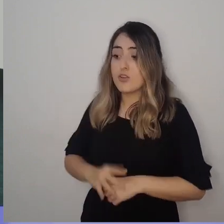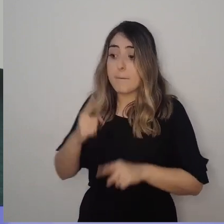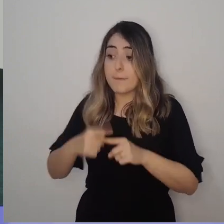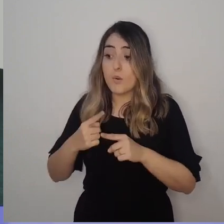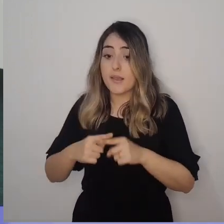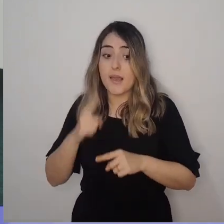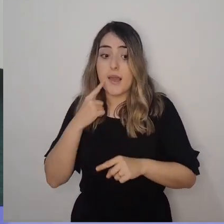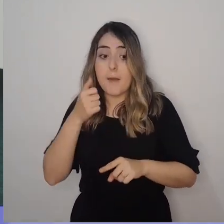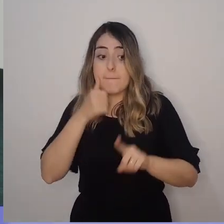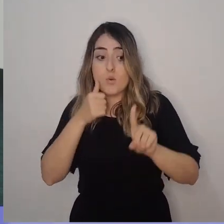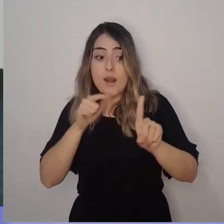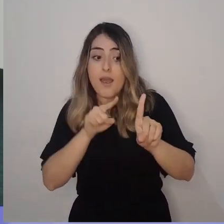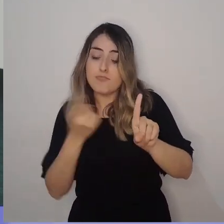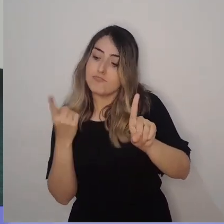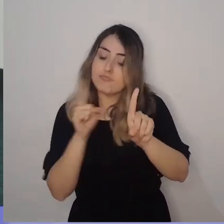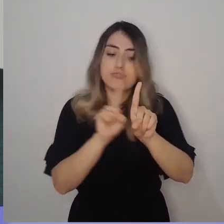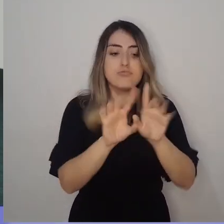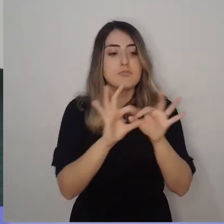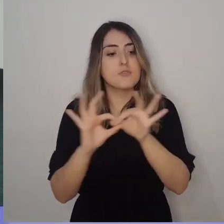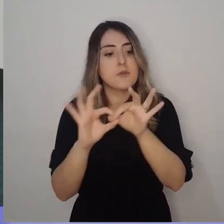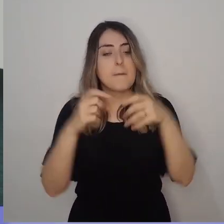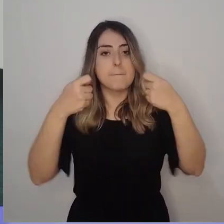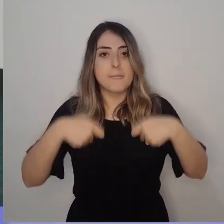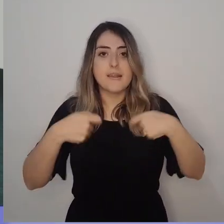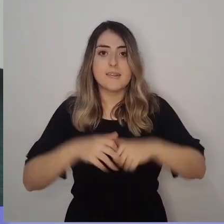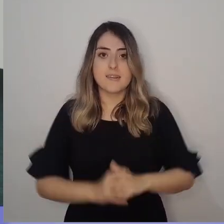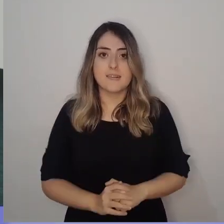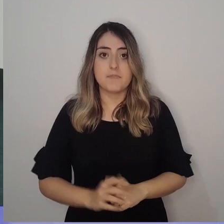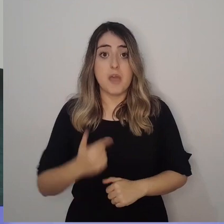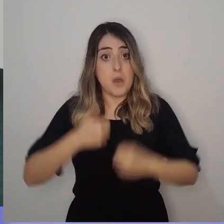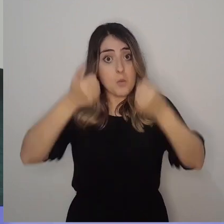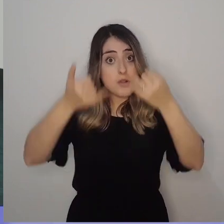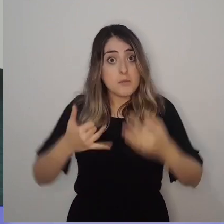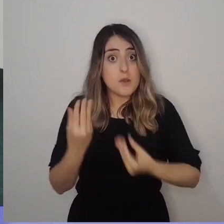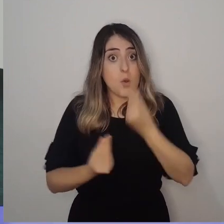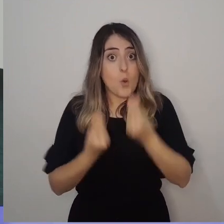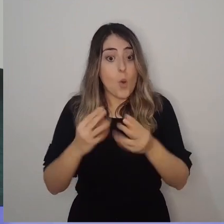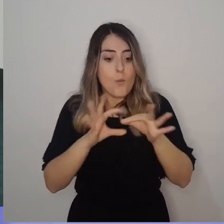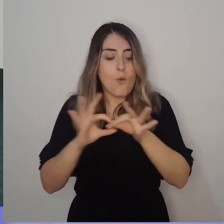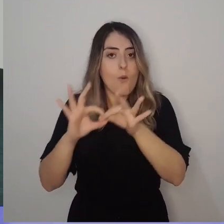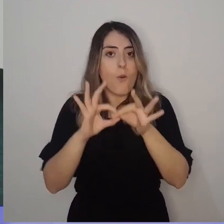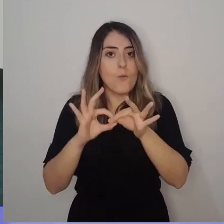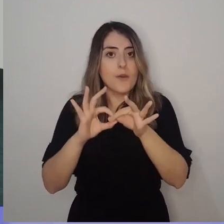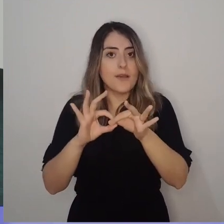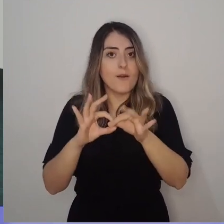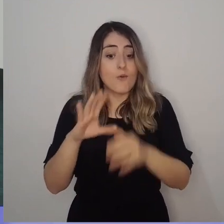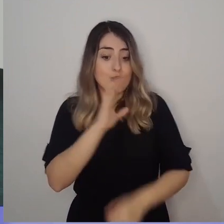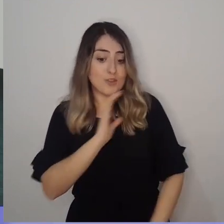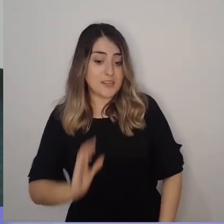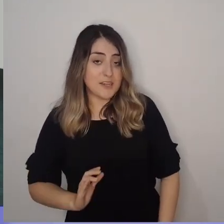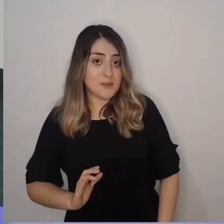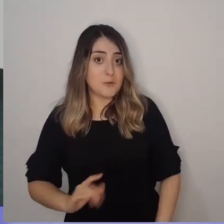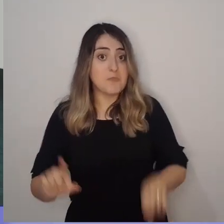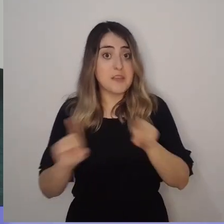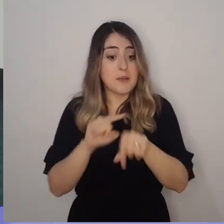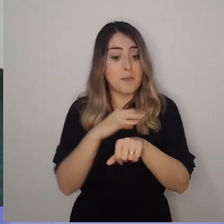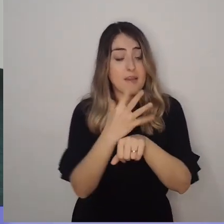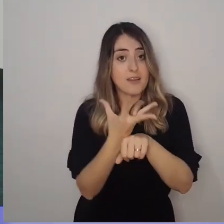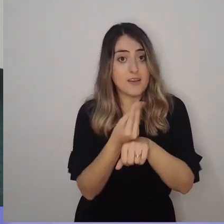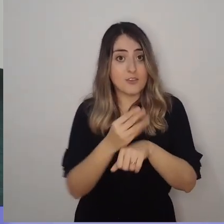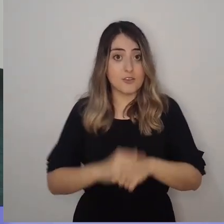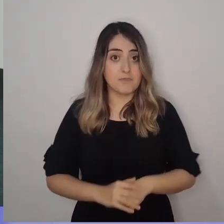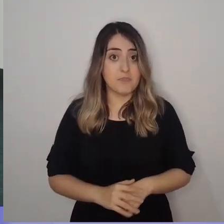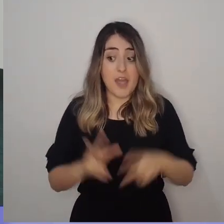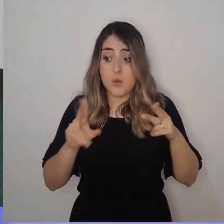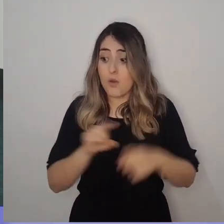carne. Grande é esse mistério, mas eu me refiro a Cristo e à igreja. No entanto, também quanto a vocês,